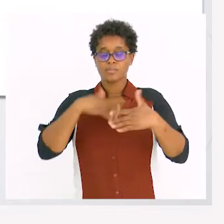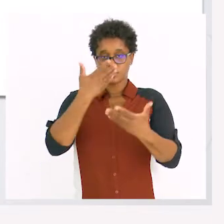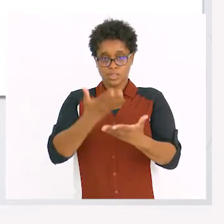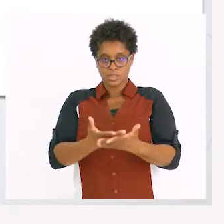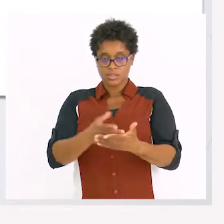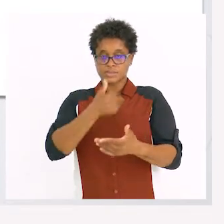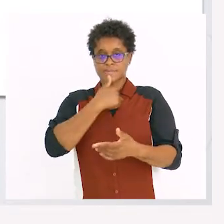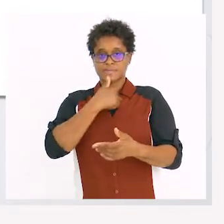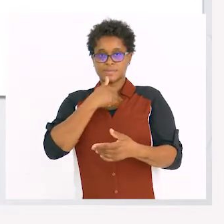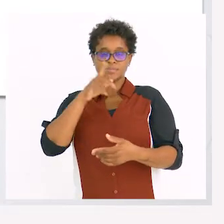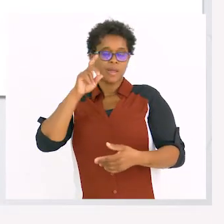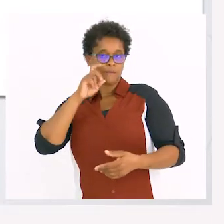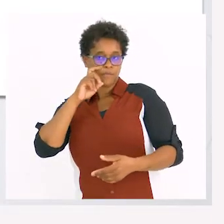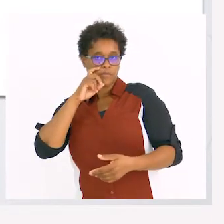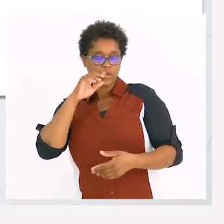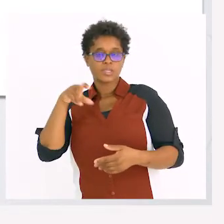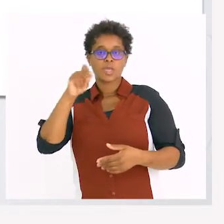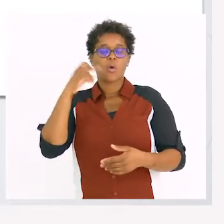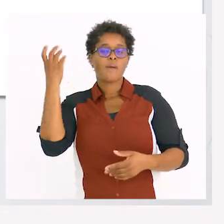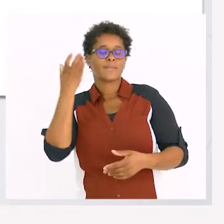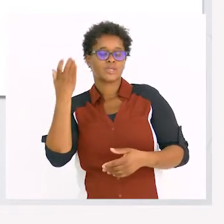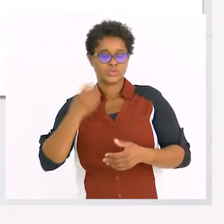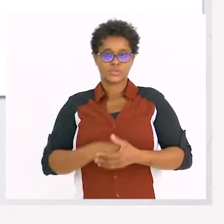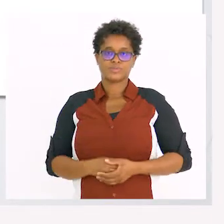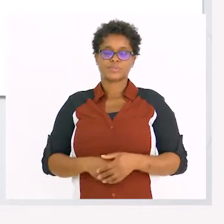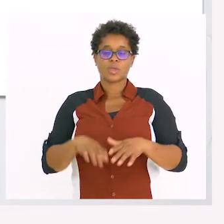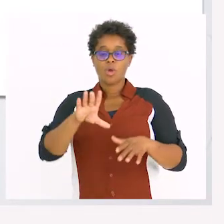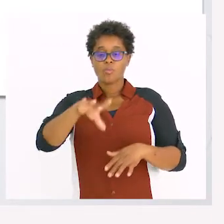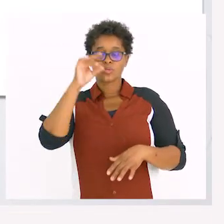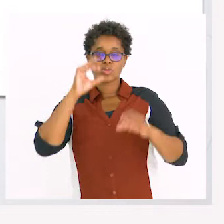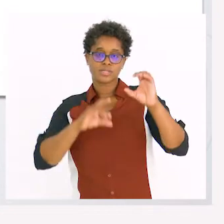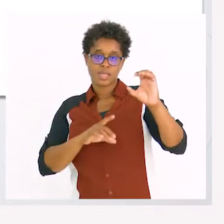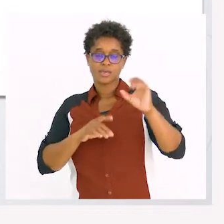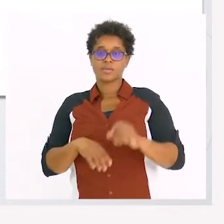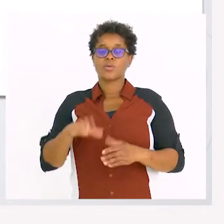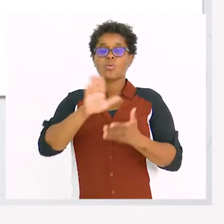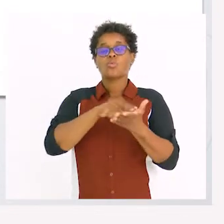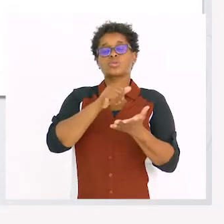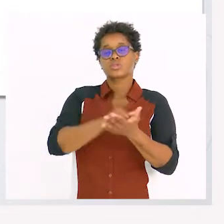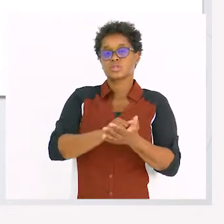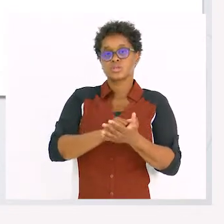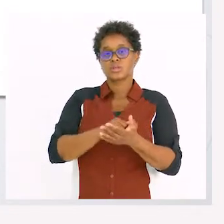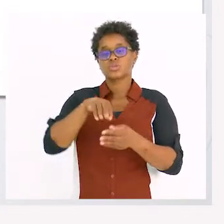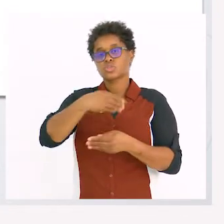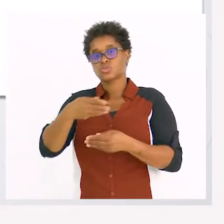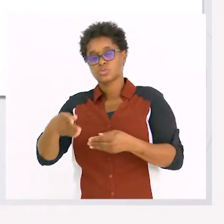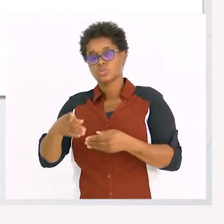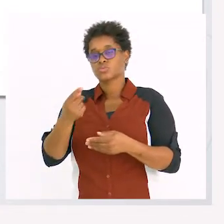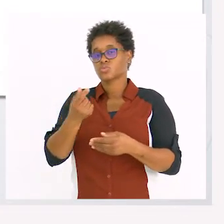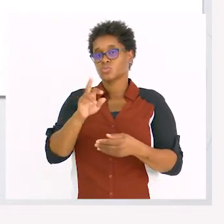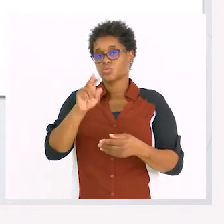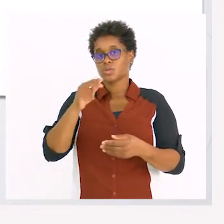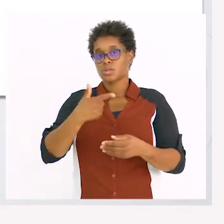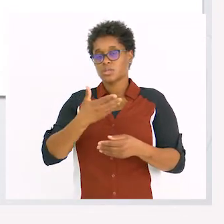implementar medidas de combate ao meio ambiente. A opção C, corrigir a distribuição do